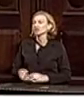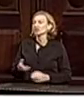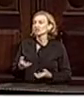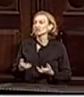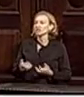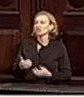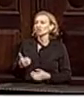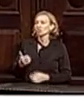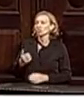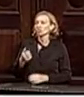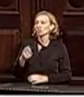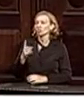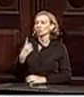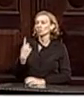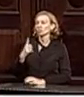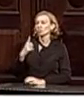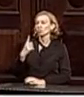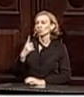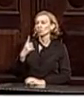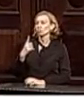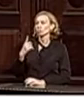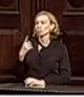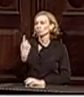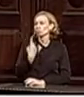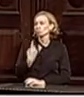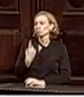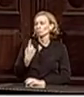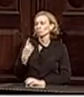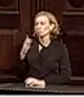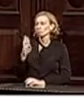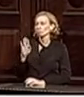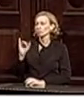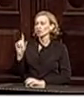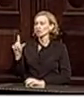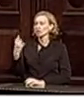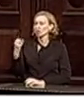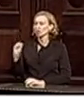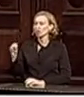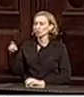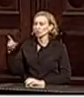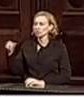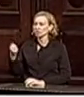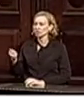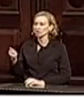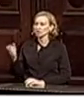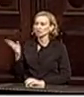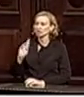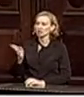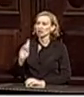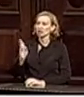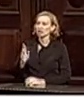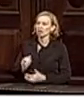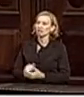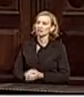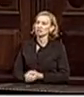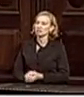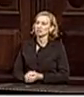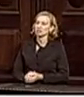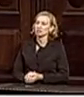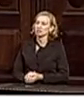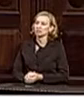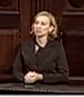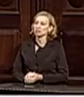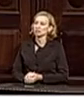R$1 bilhão de adiantamento por conta de futuros royalties e